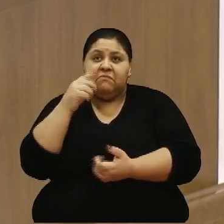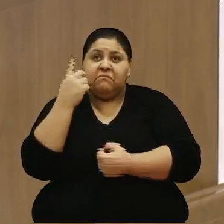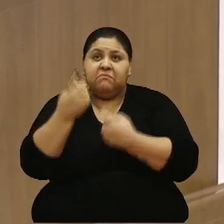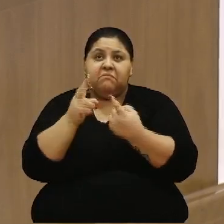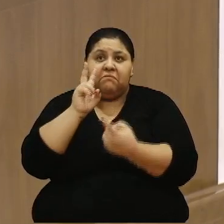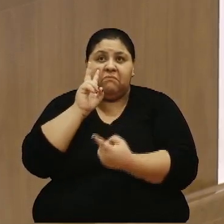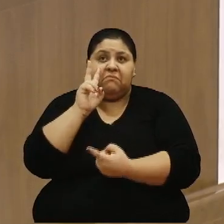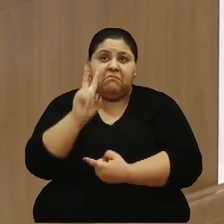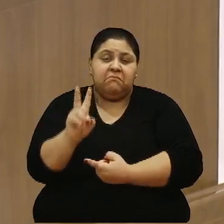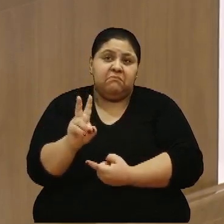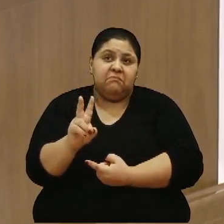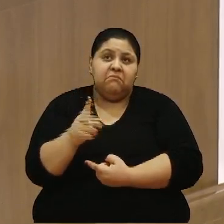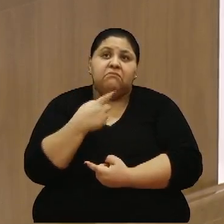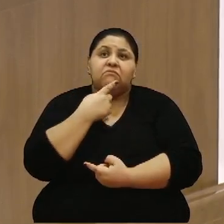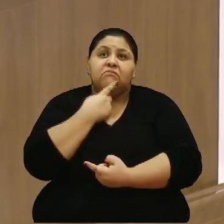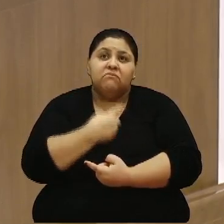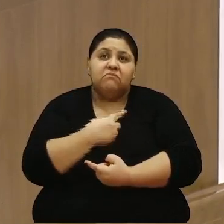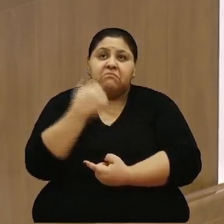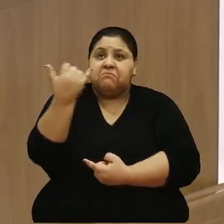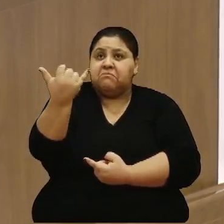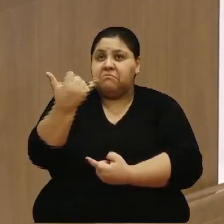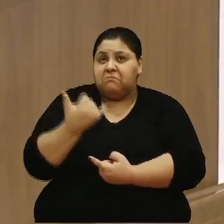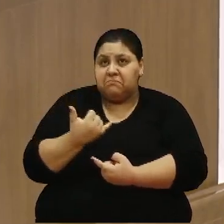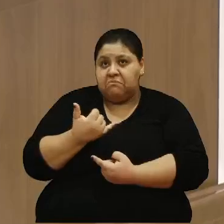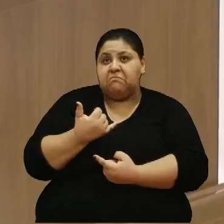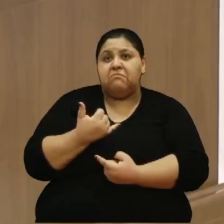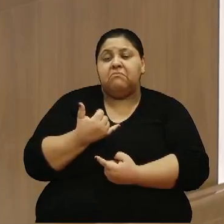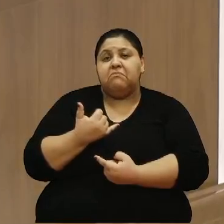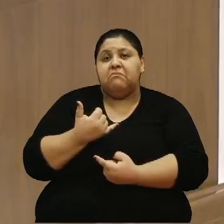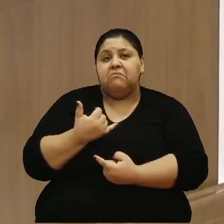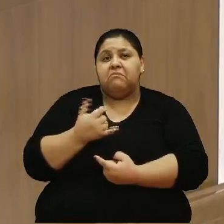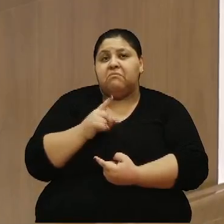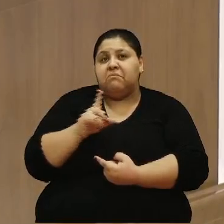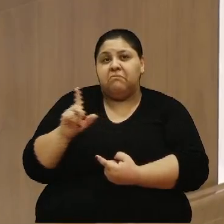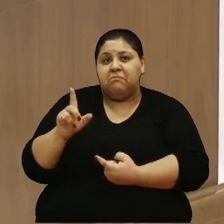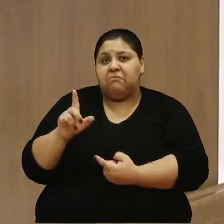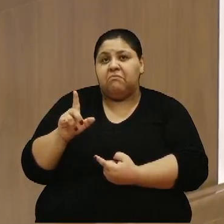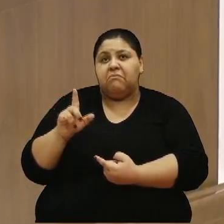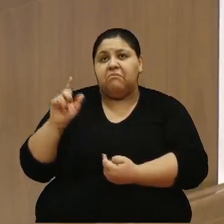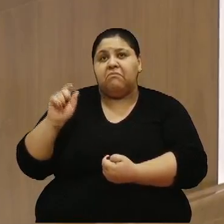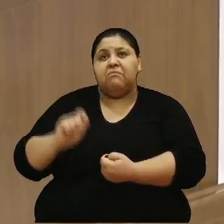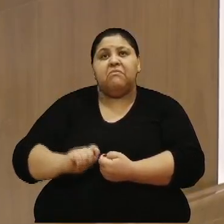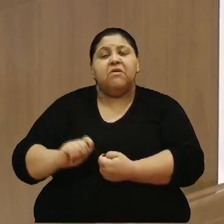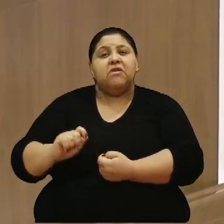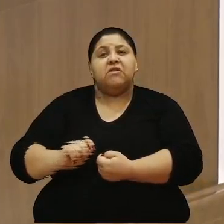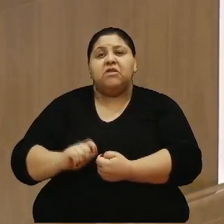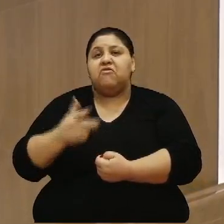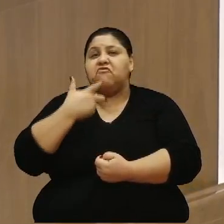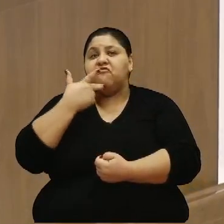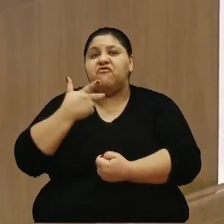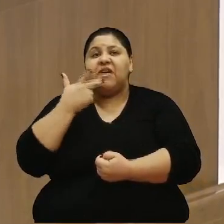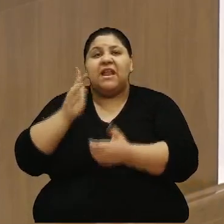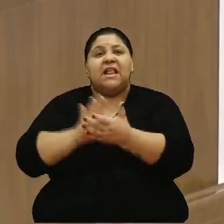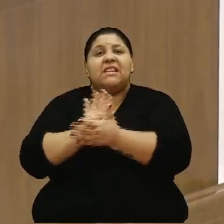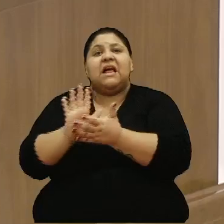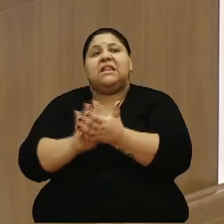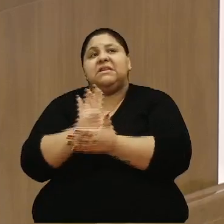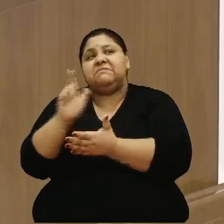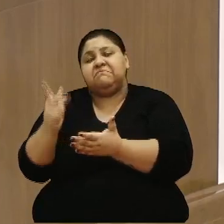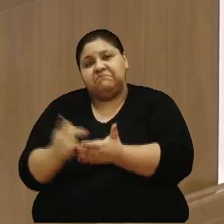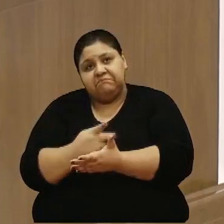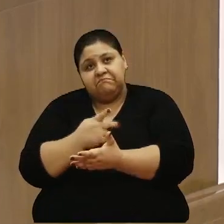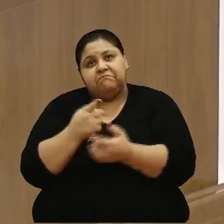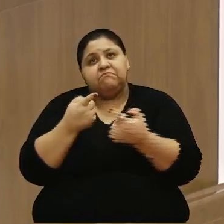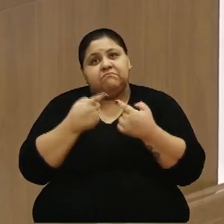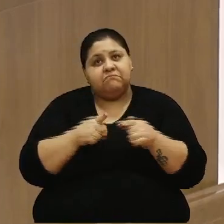viu. Gostaria até que me falasse, até para eu não fazer nenhuma colocação equivocada,